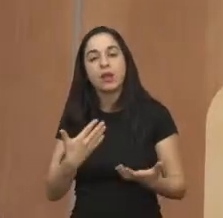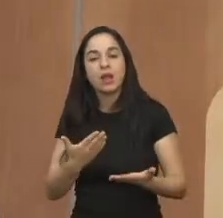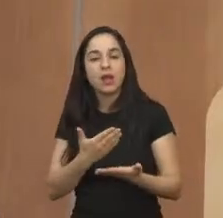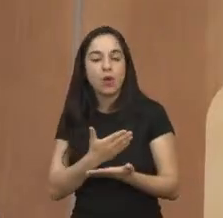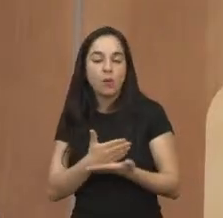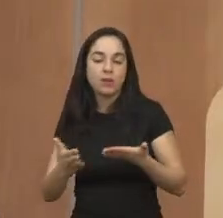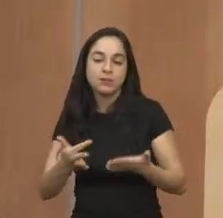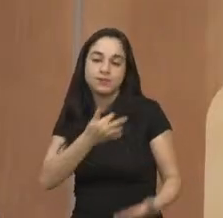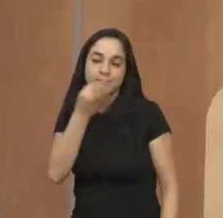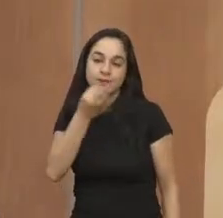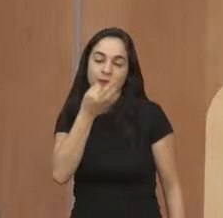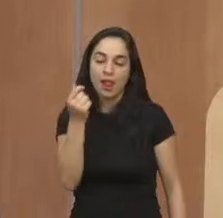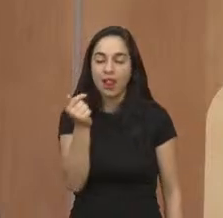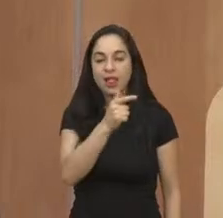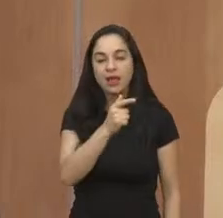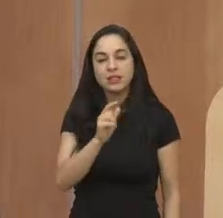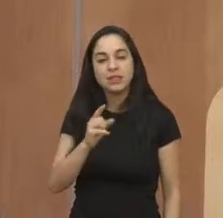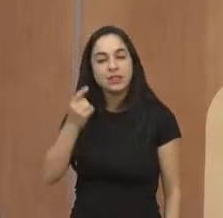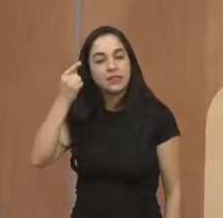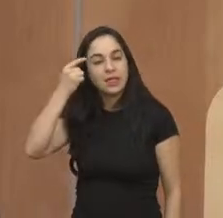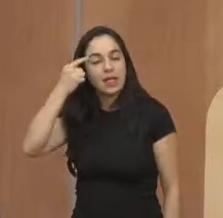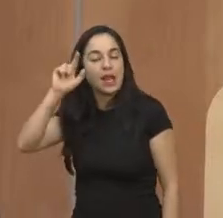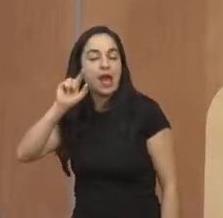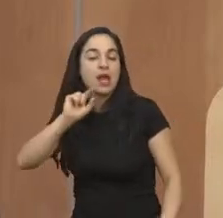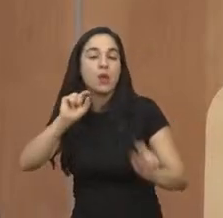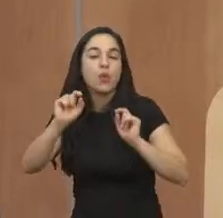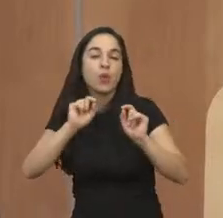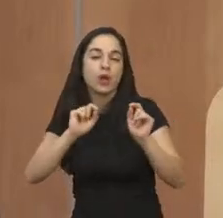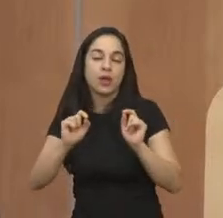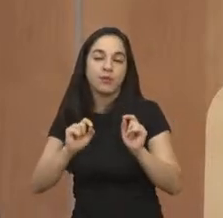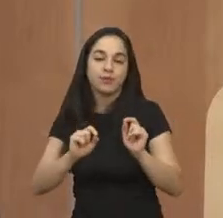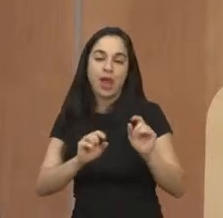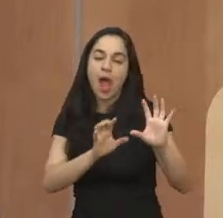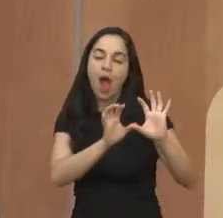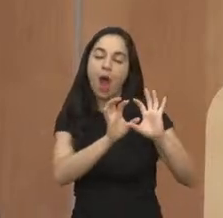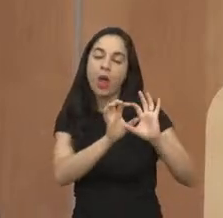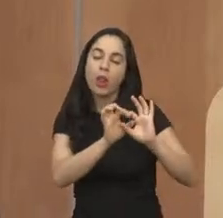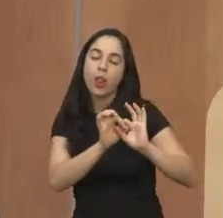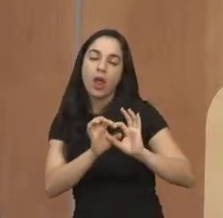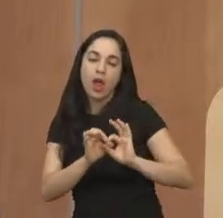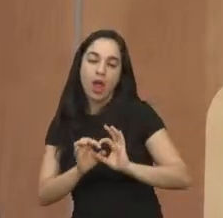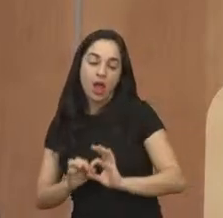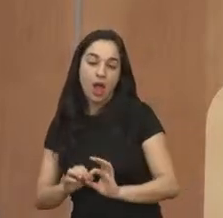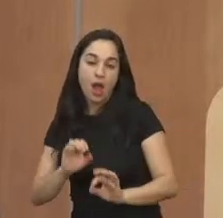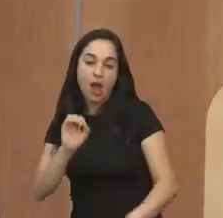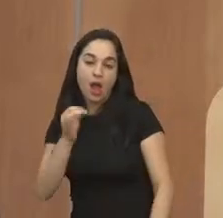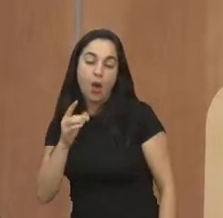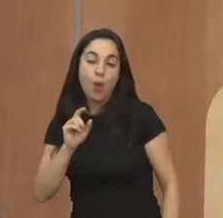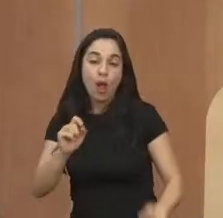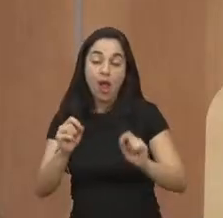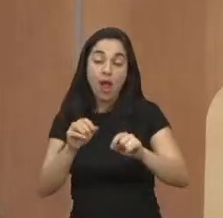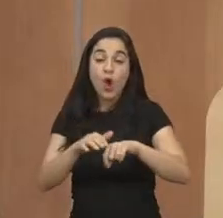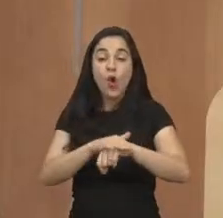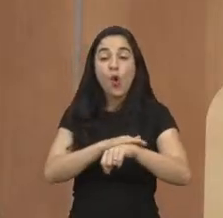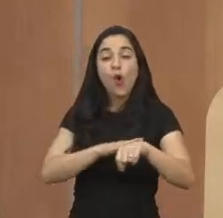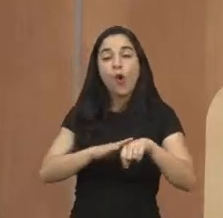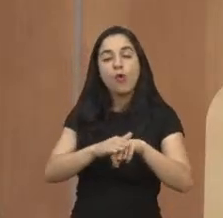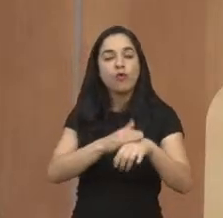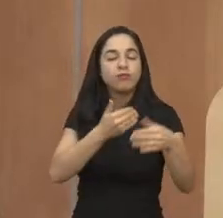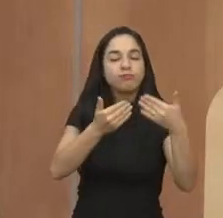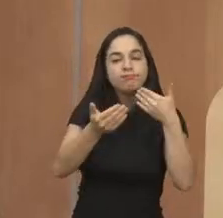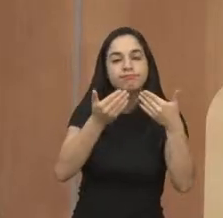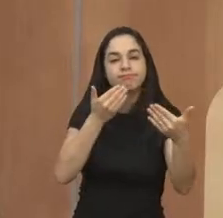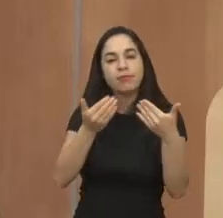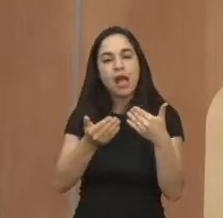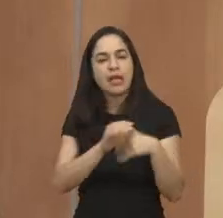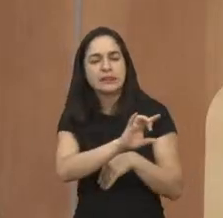dessa nossa ideia, que ela surgiu a partir de um contexto muito interessante, de conversa com várias famílias